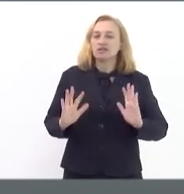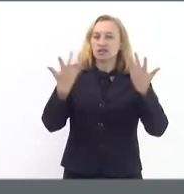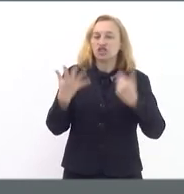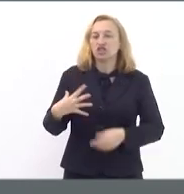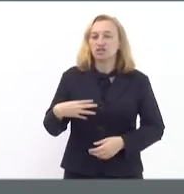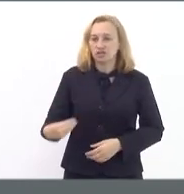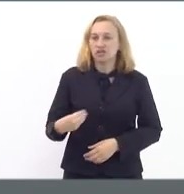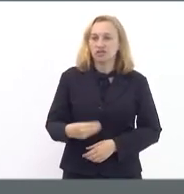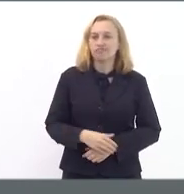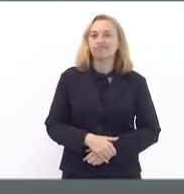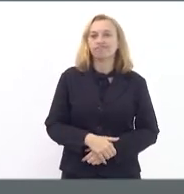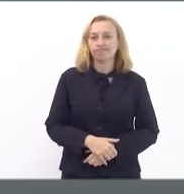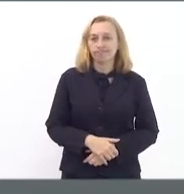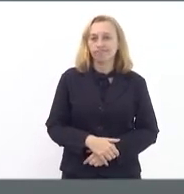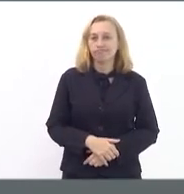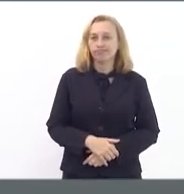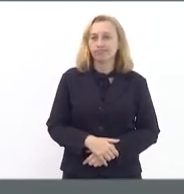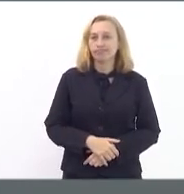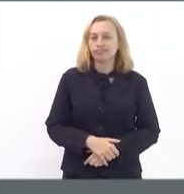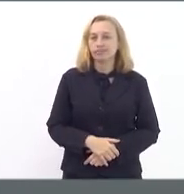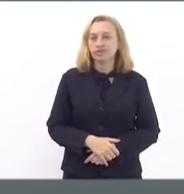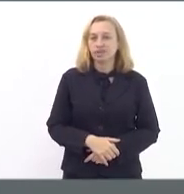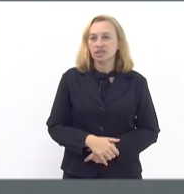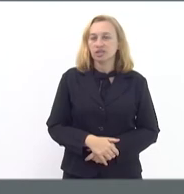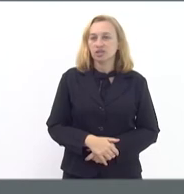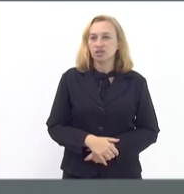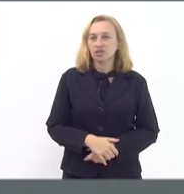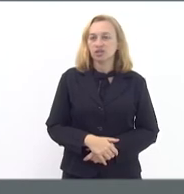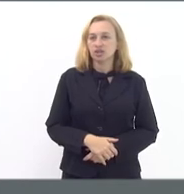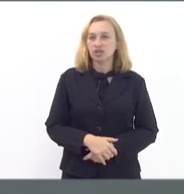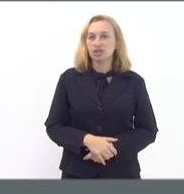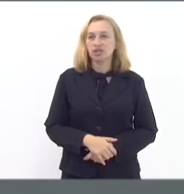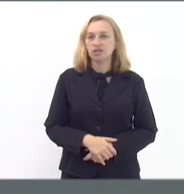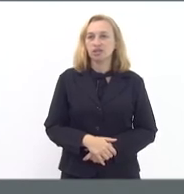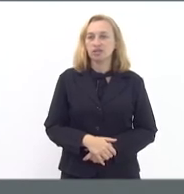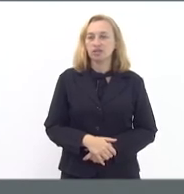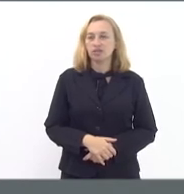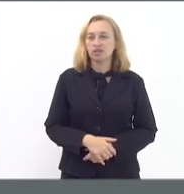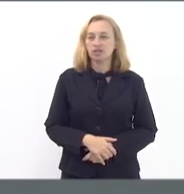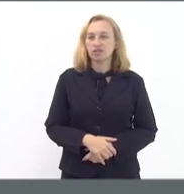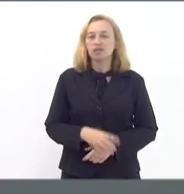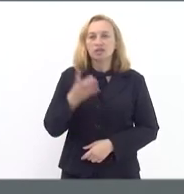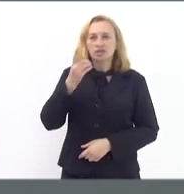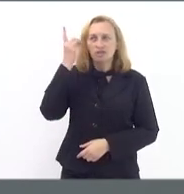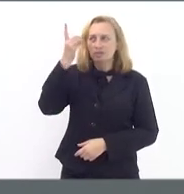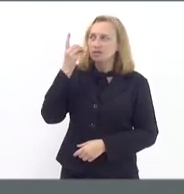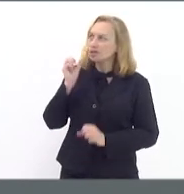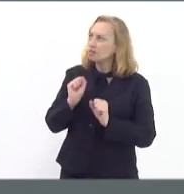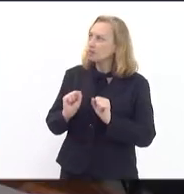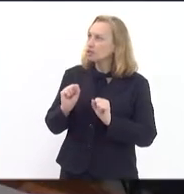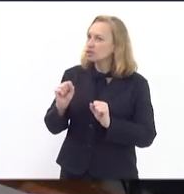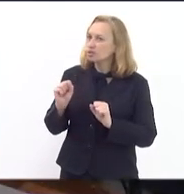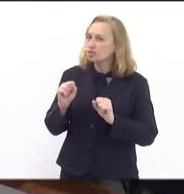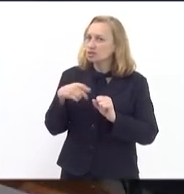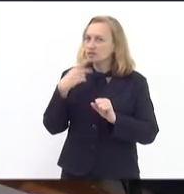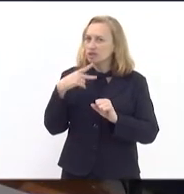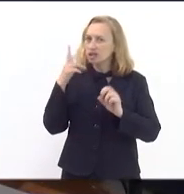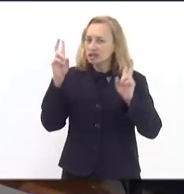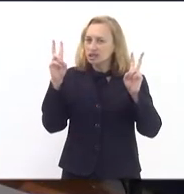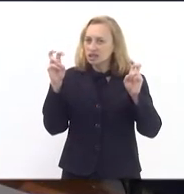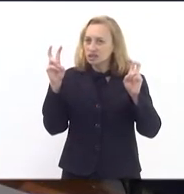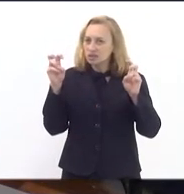culto pequeno mas somente dentro das nós podemos através aqui da Assembleia